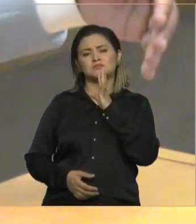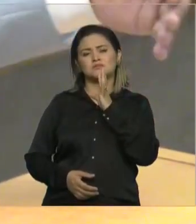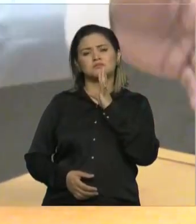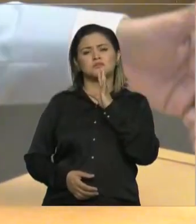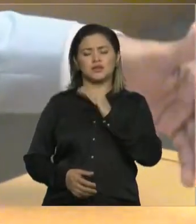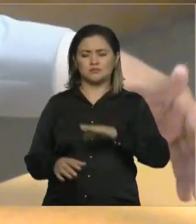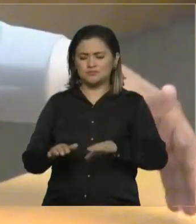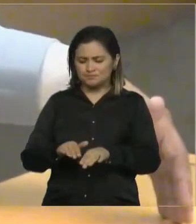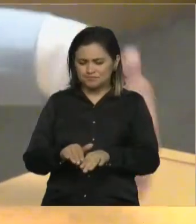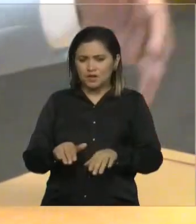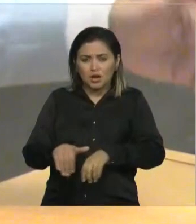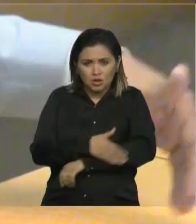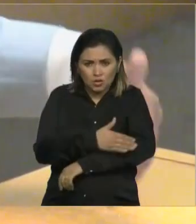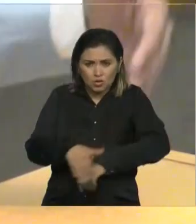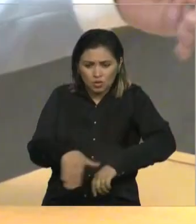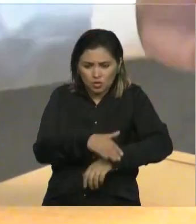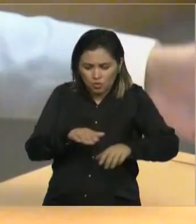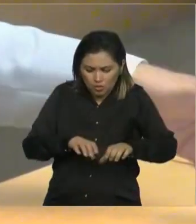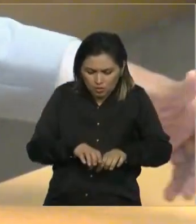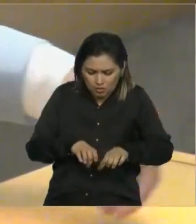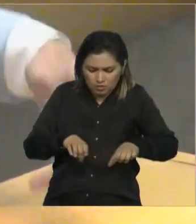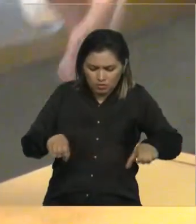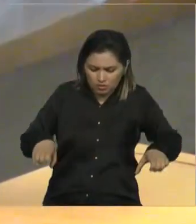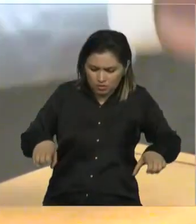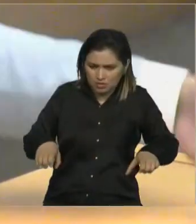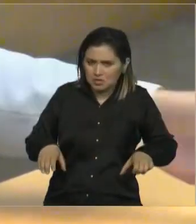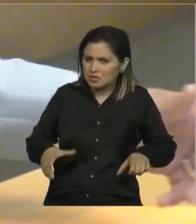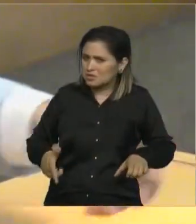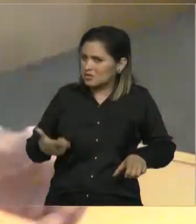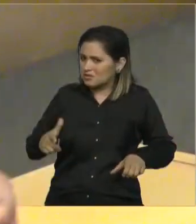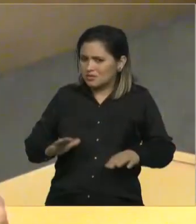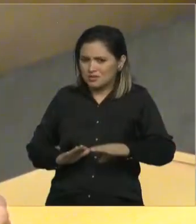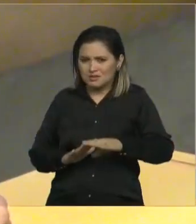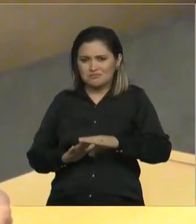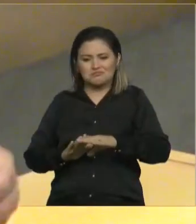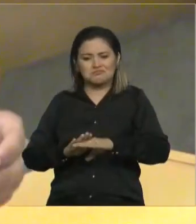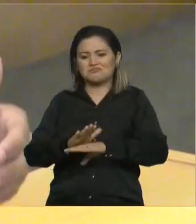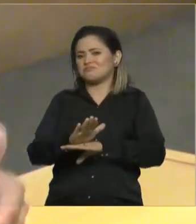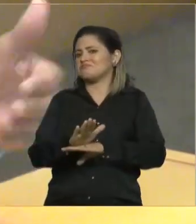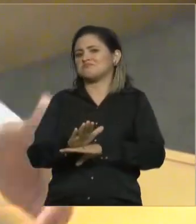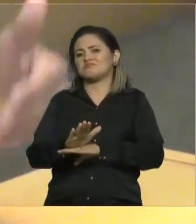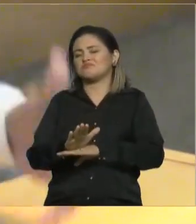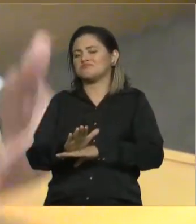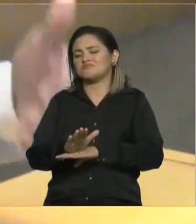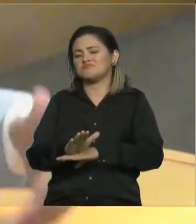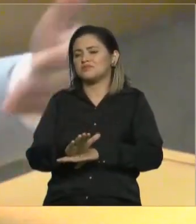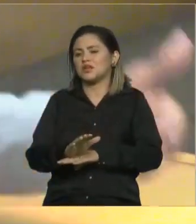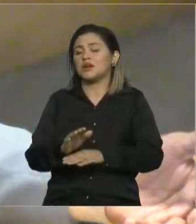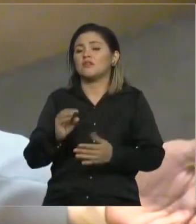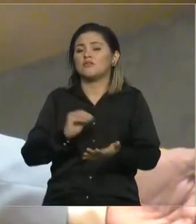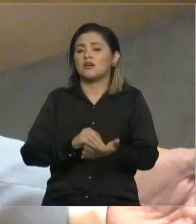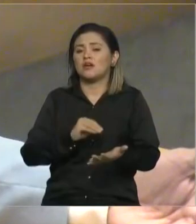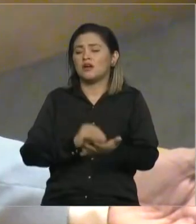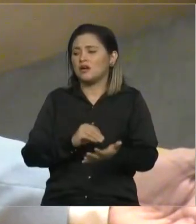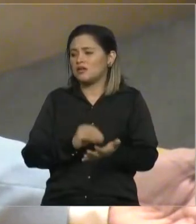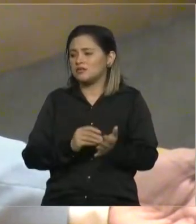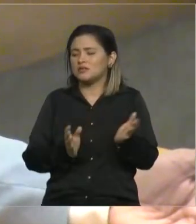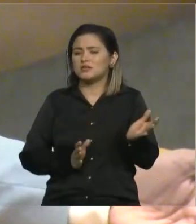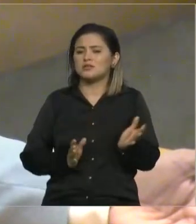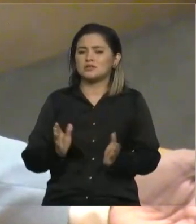da falta de mobilidade urbana na nossa capital, no estado do Maranhão, e muitas coisas que ainda precisam avançar.